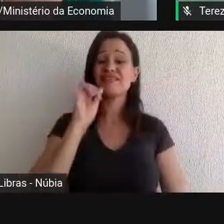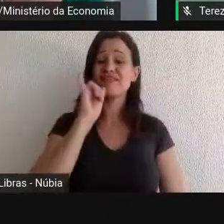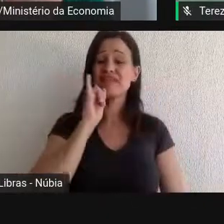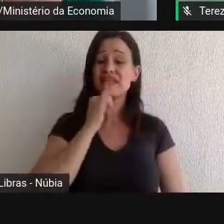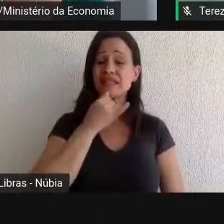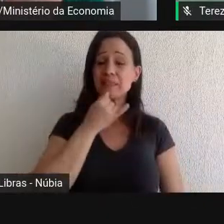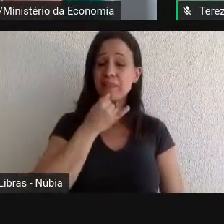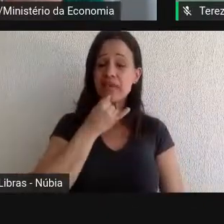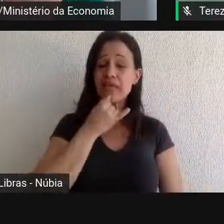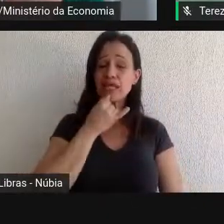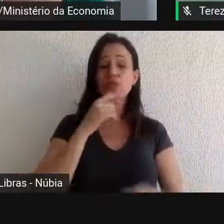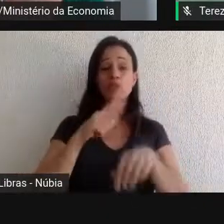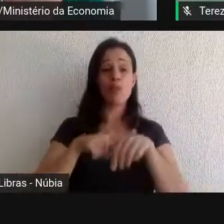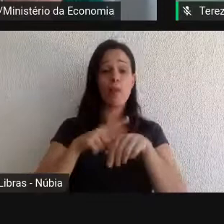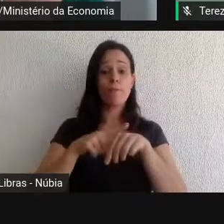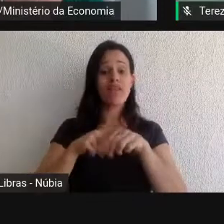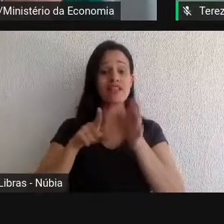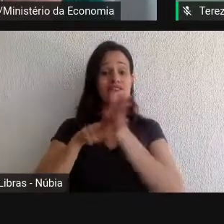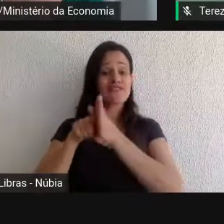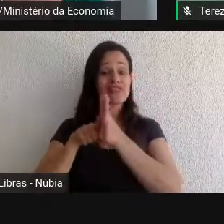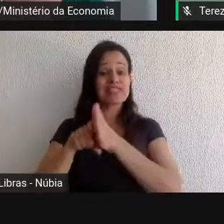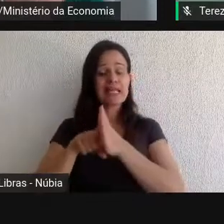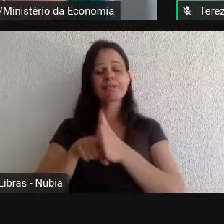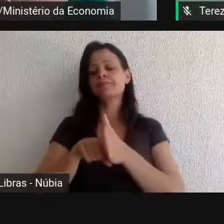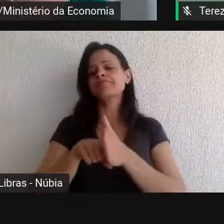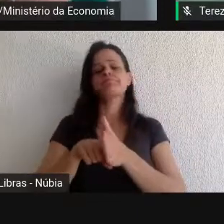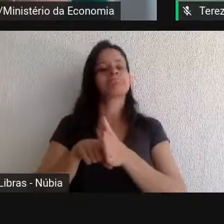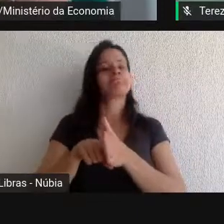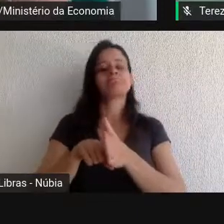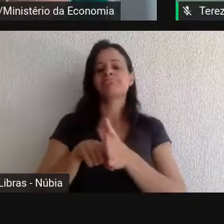de Fiscalização e Controle não está ainda